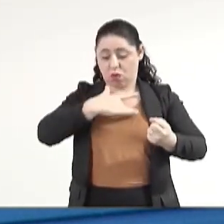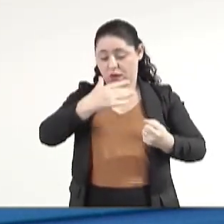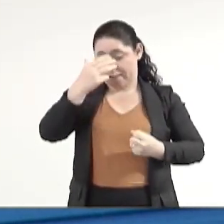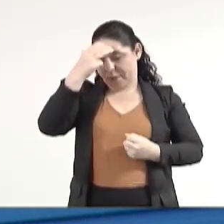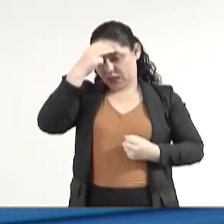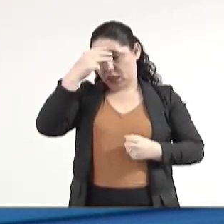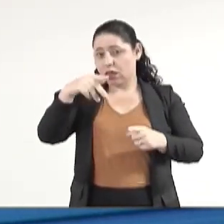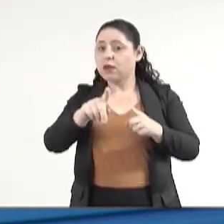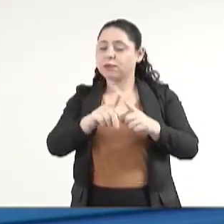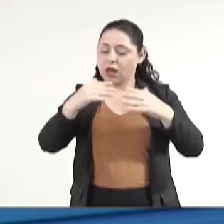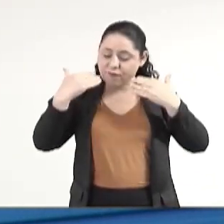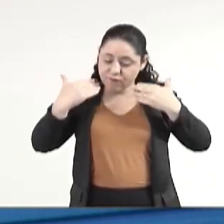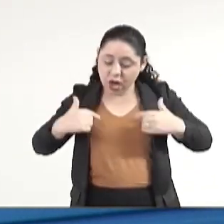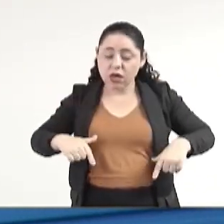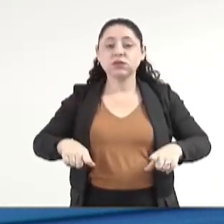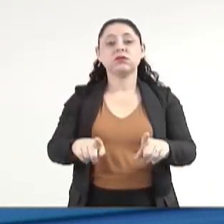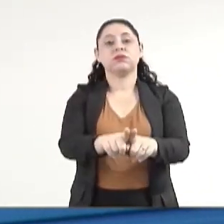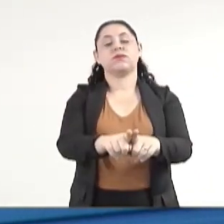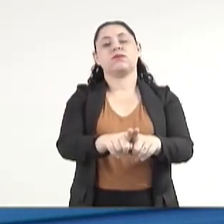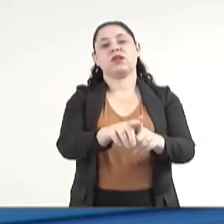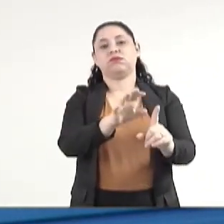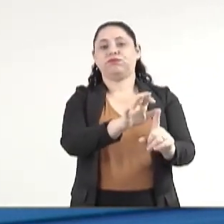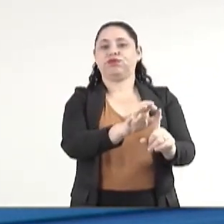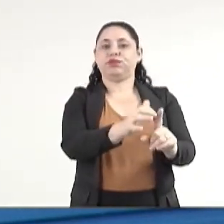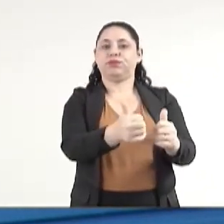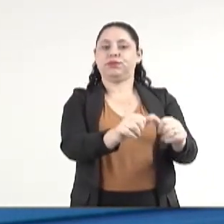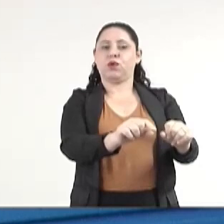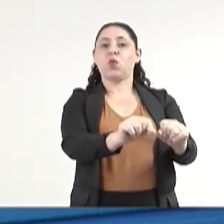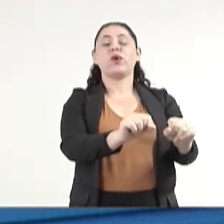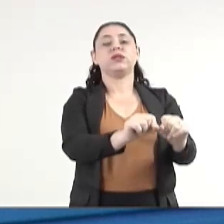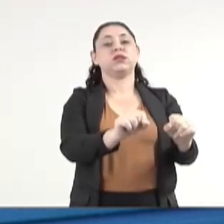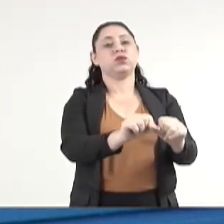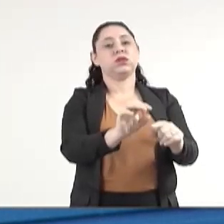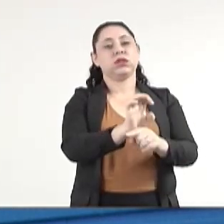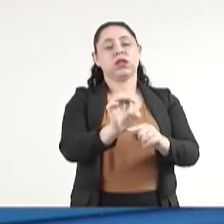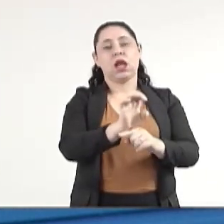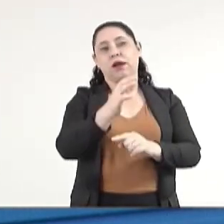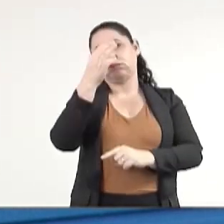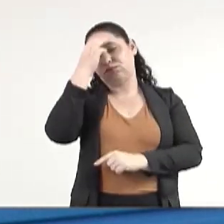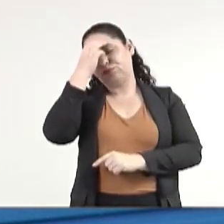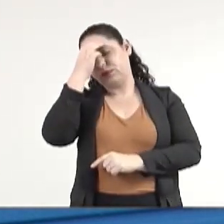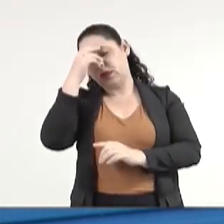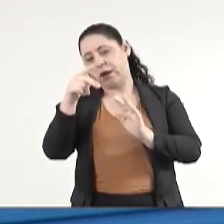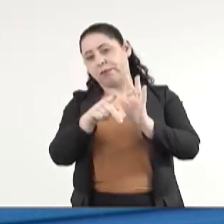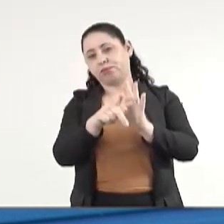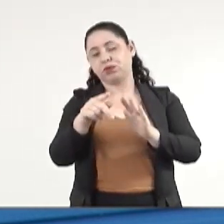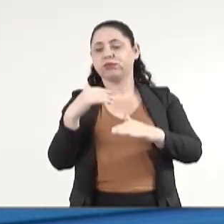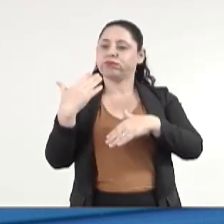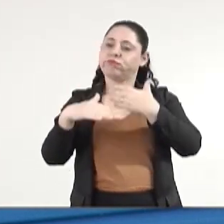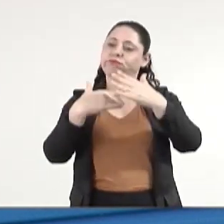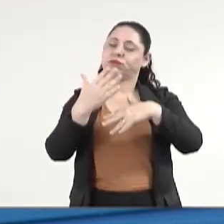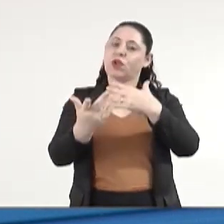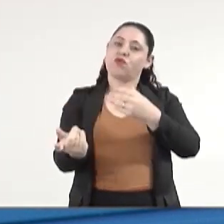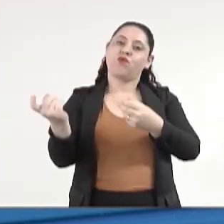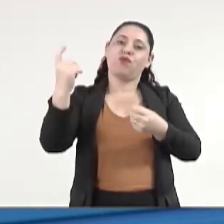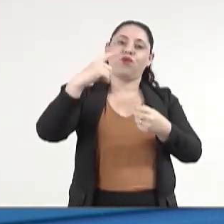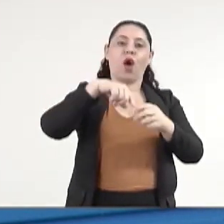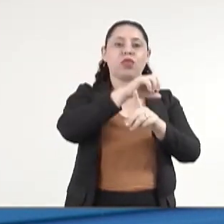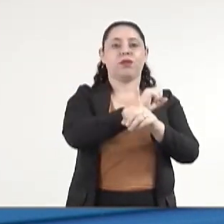mental desses jovens, influenciando de forma negativa o seu estado emocional e o próprio processo